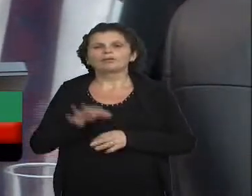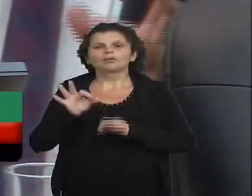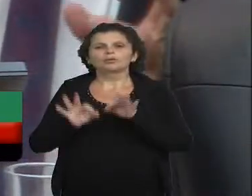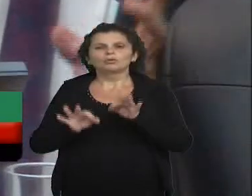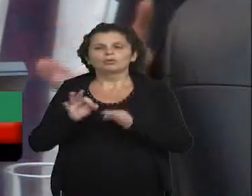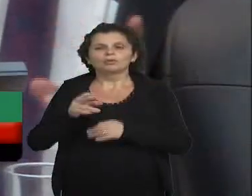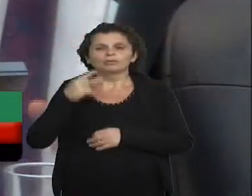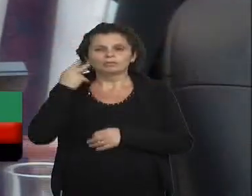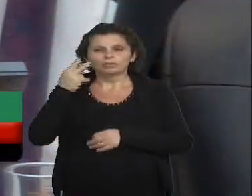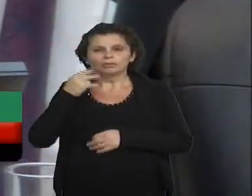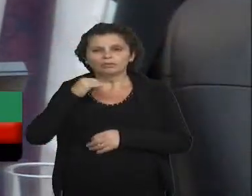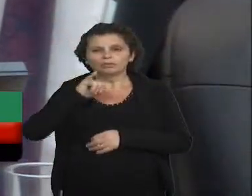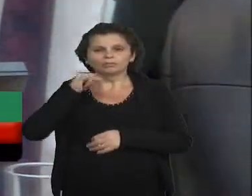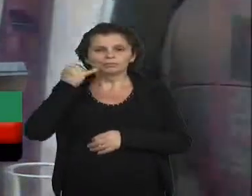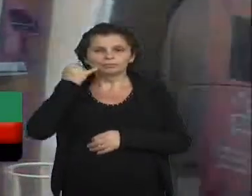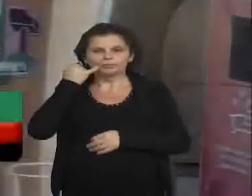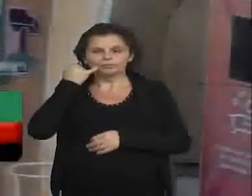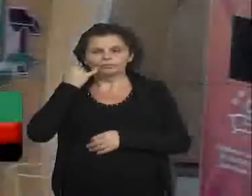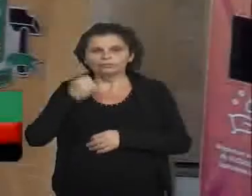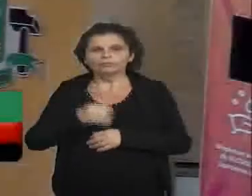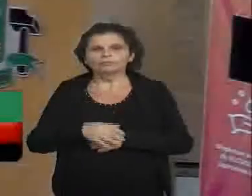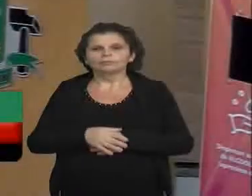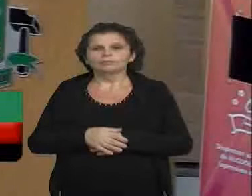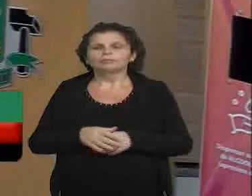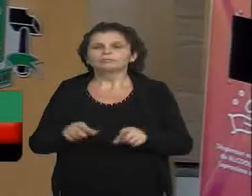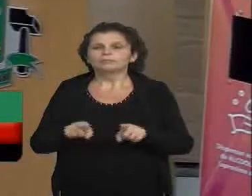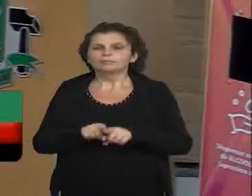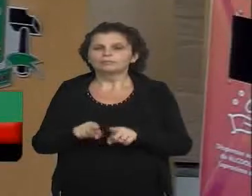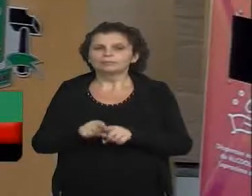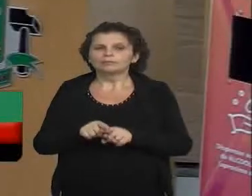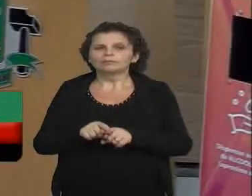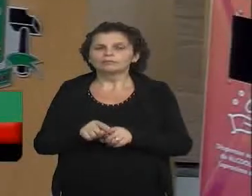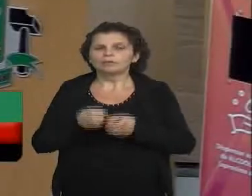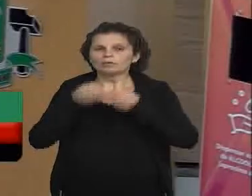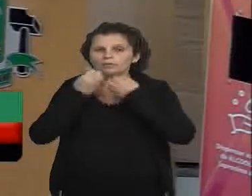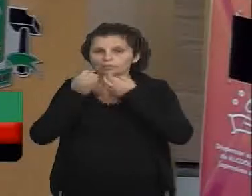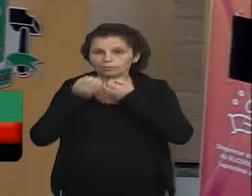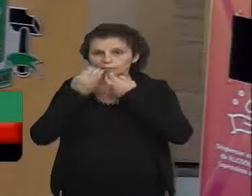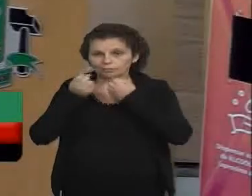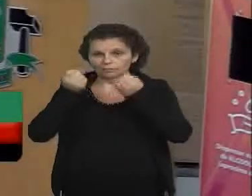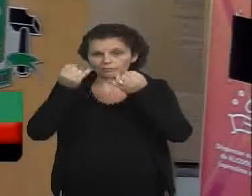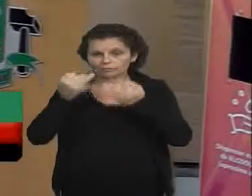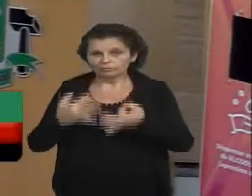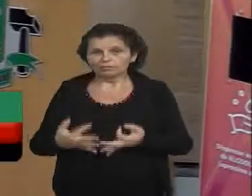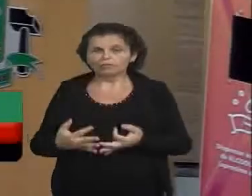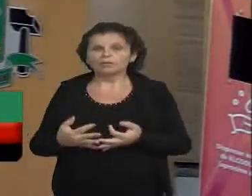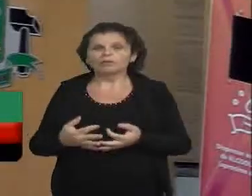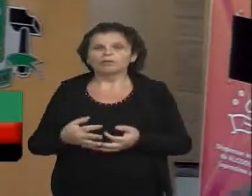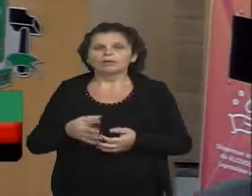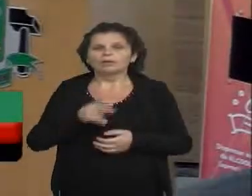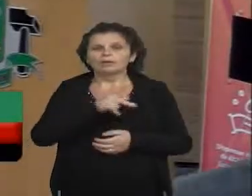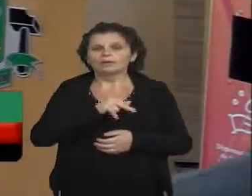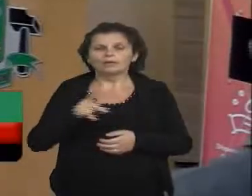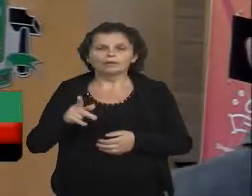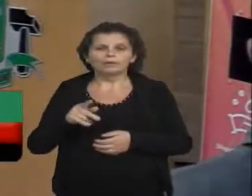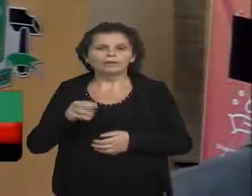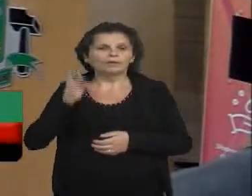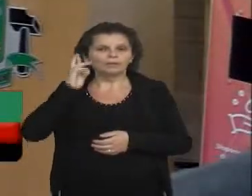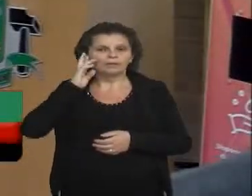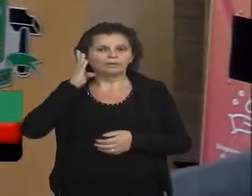a vereadora Juliana, também informar que o presidente da Câmara, vereador